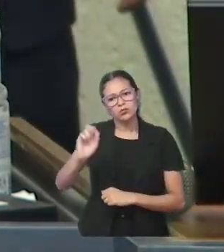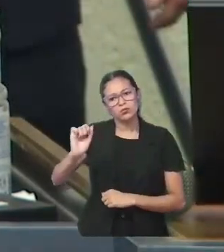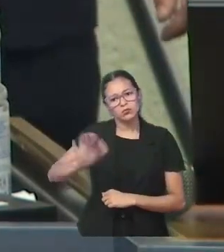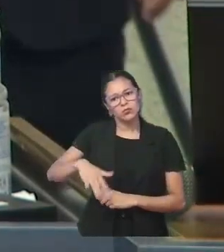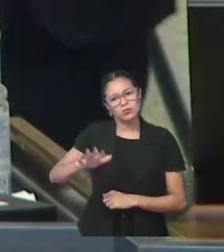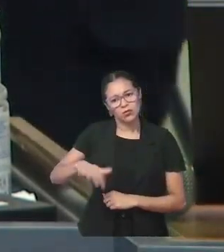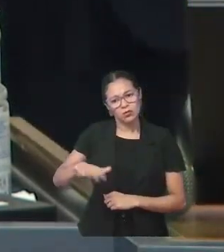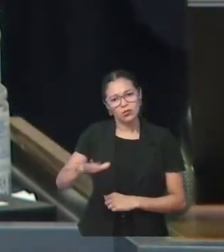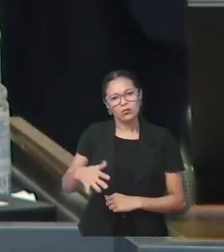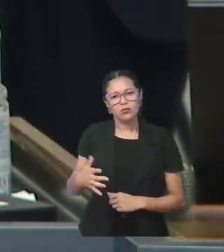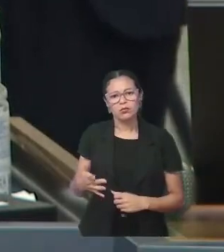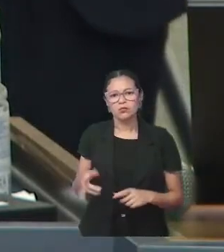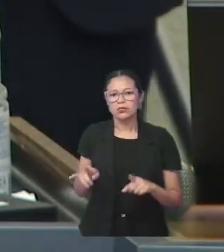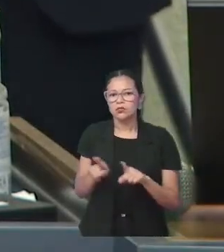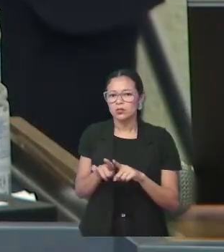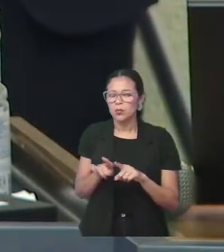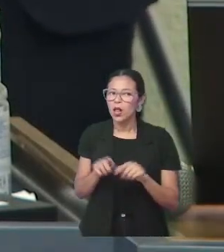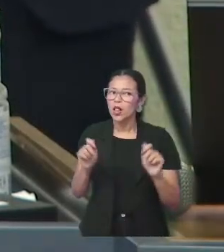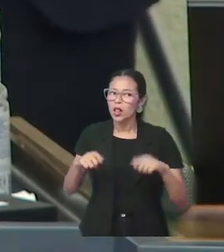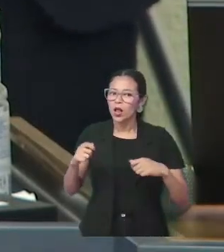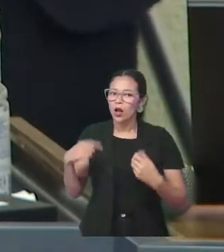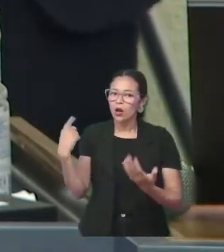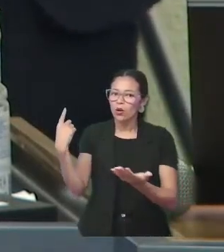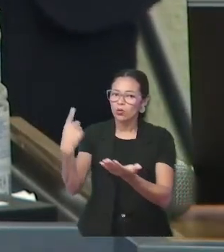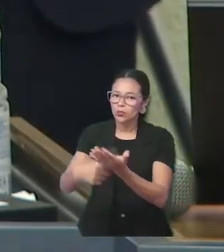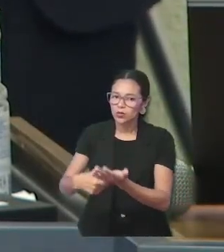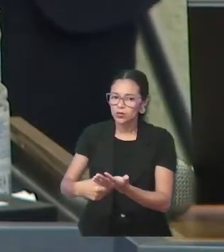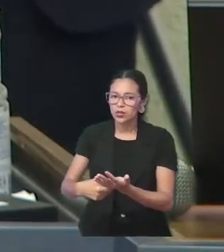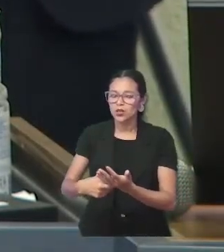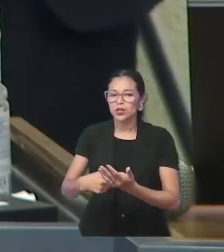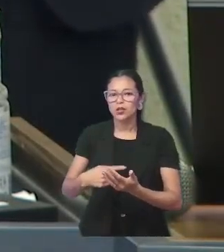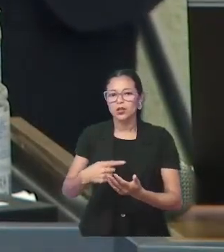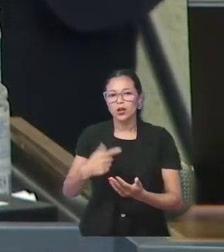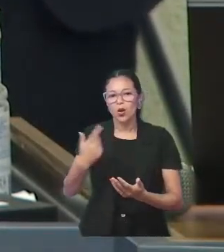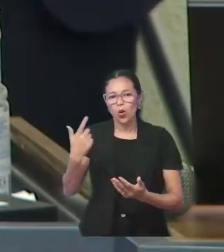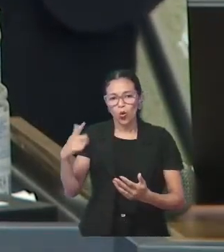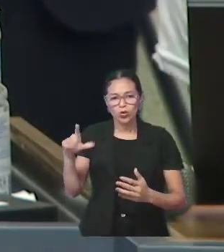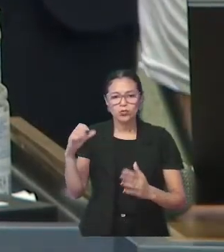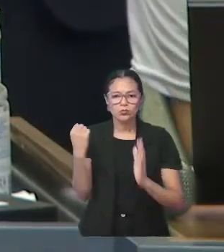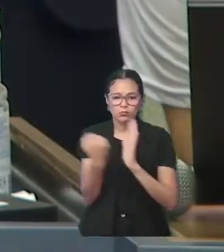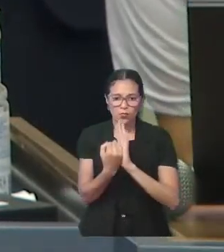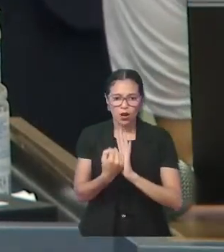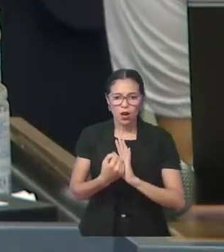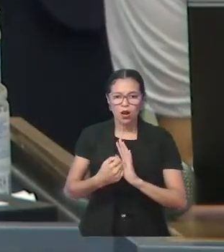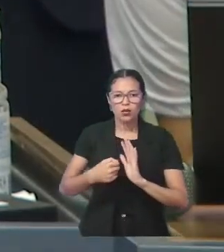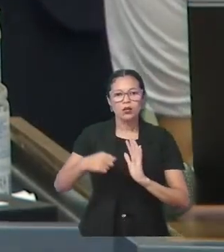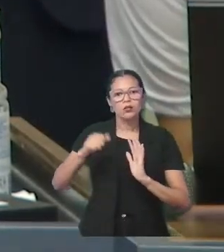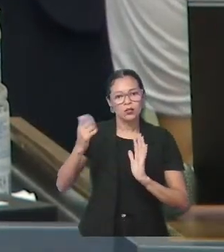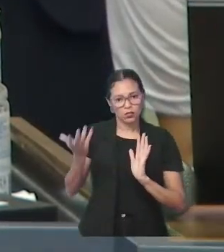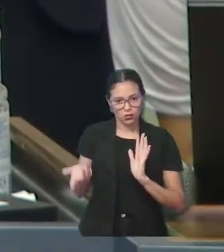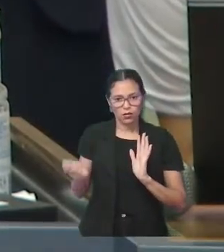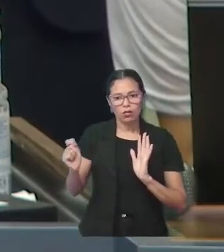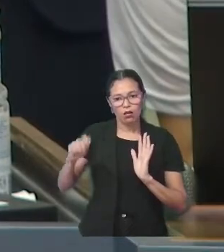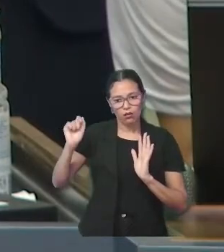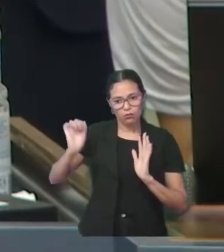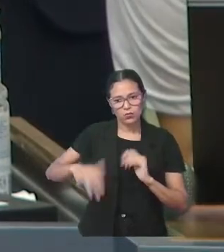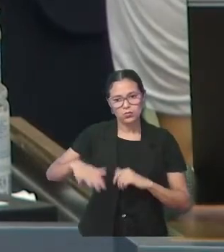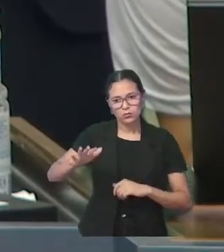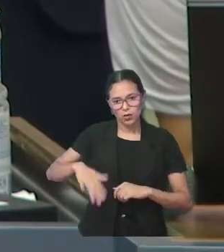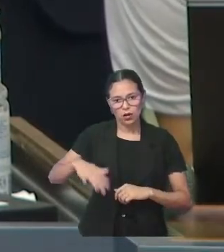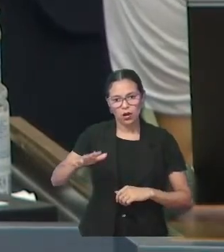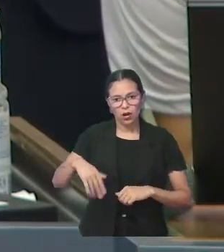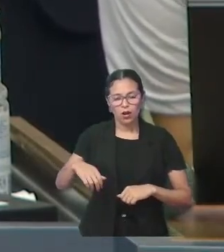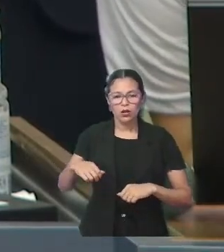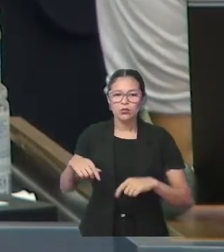ar-condicionados, e daí também dá pra fazer parceria com outras marcas, pra sair mais barato e também